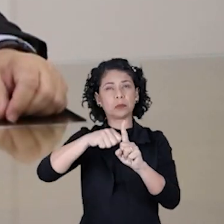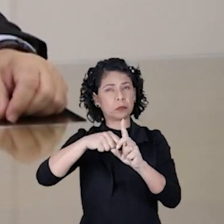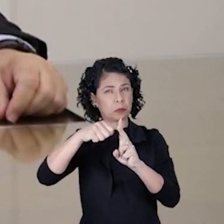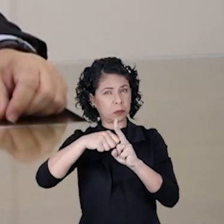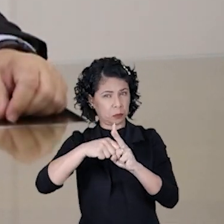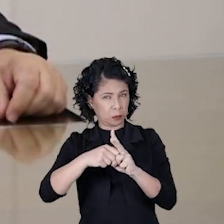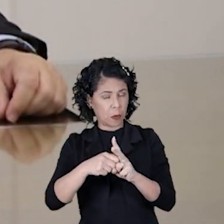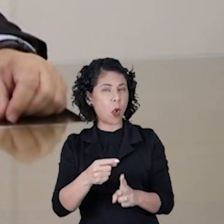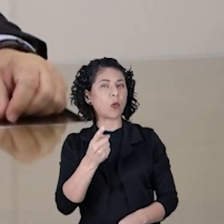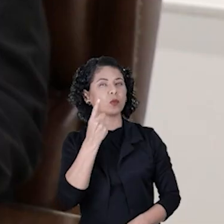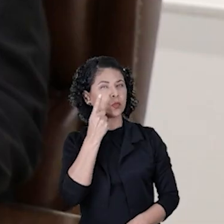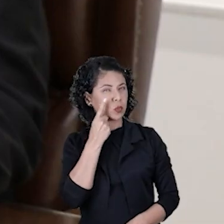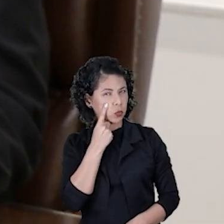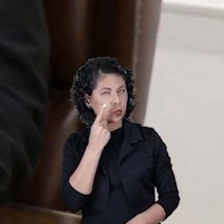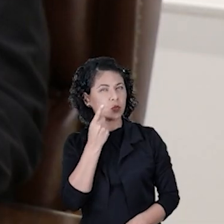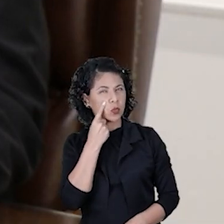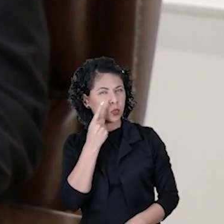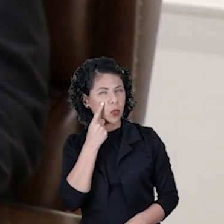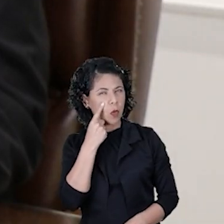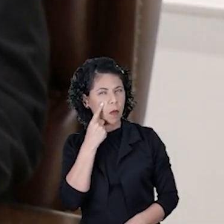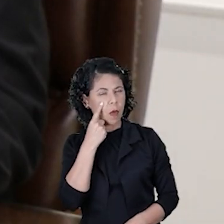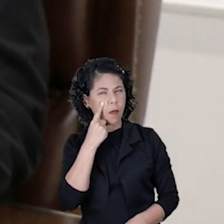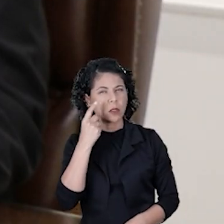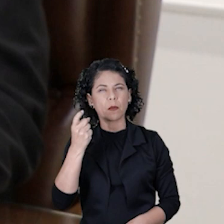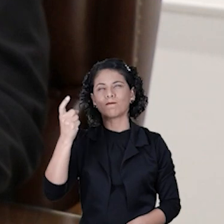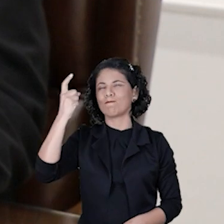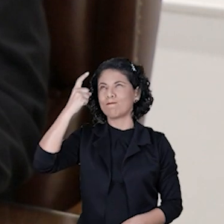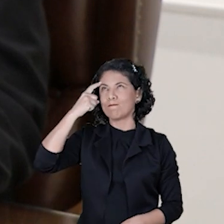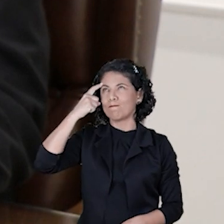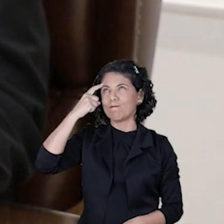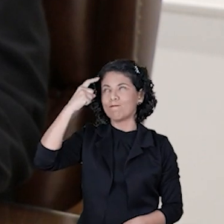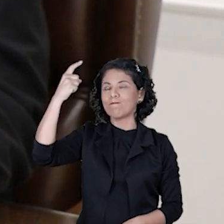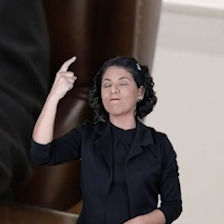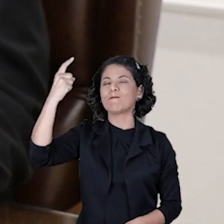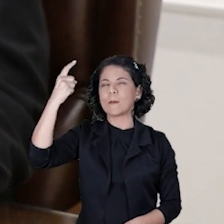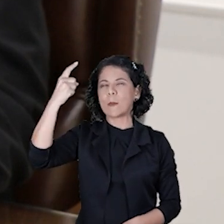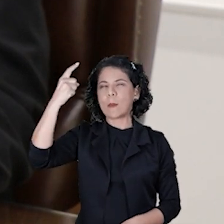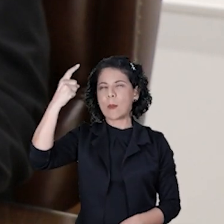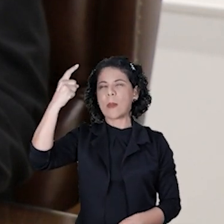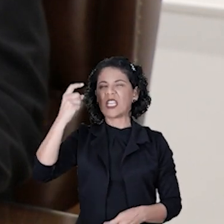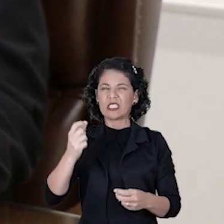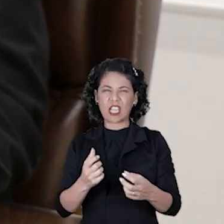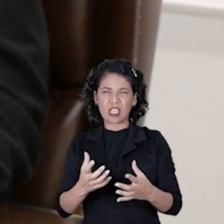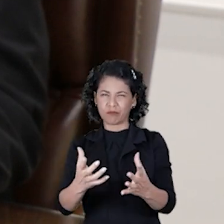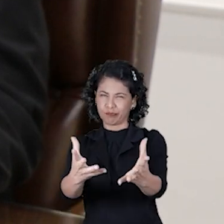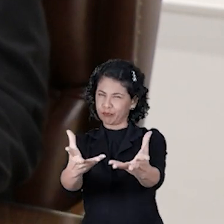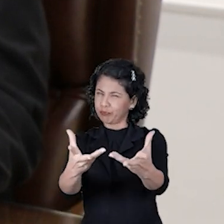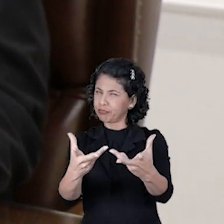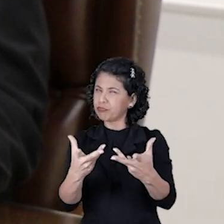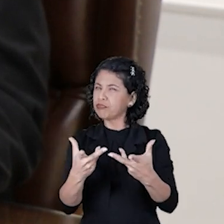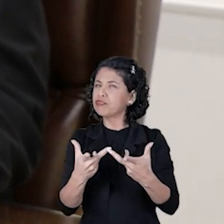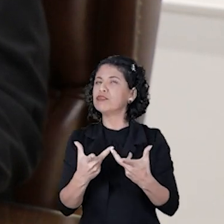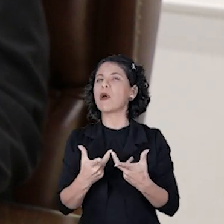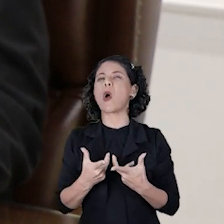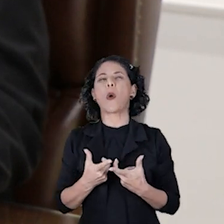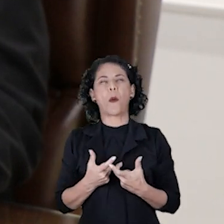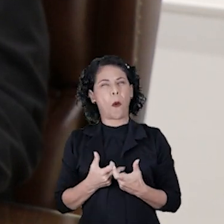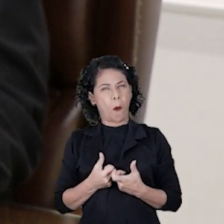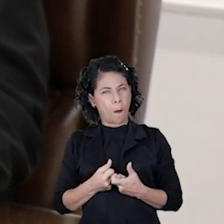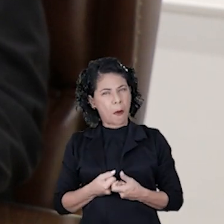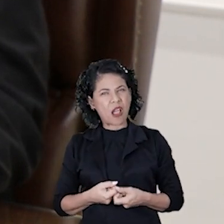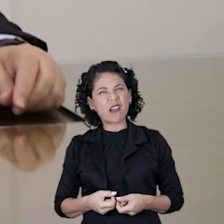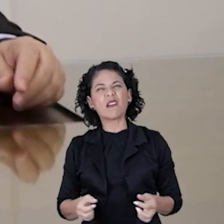primeiros meses, estamos verificando que isto foi uma ideia bastante acertada, na medida que